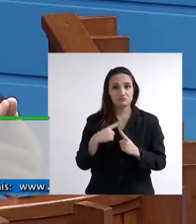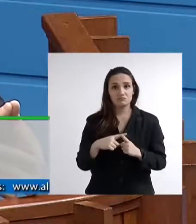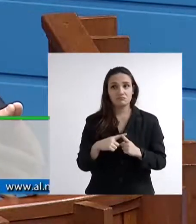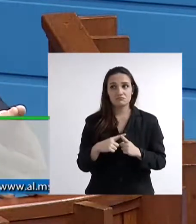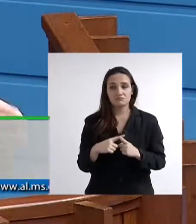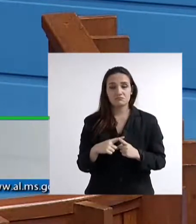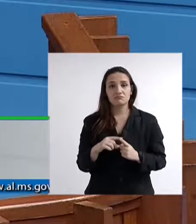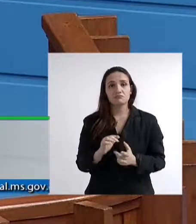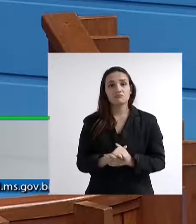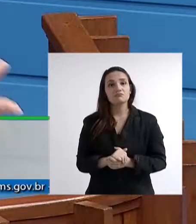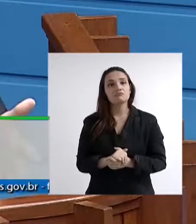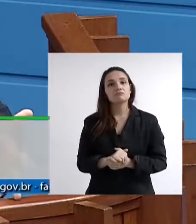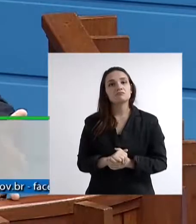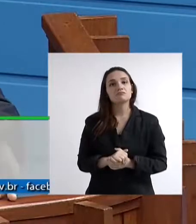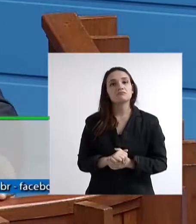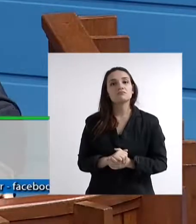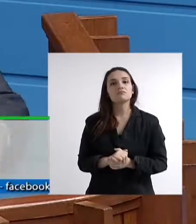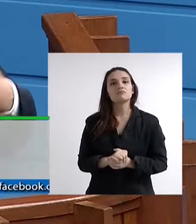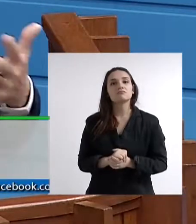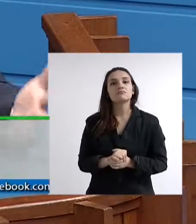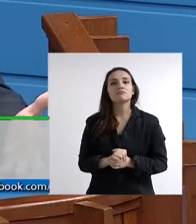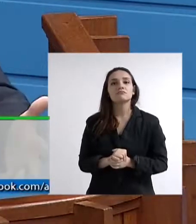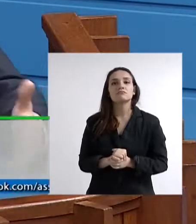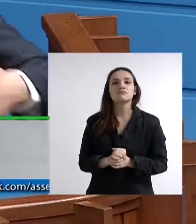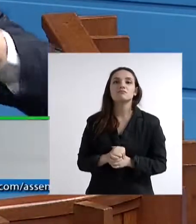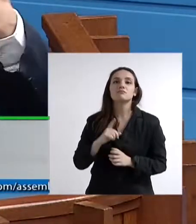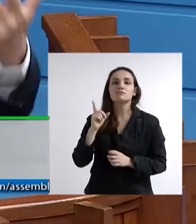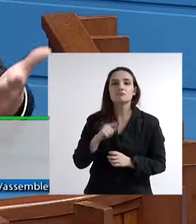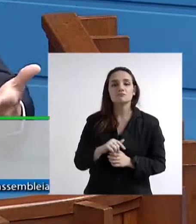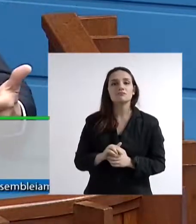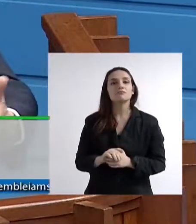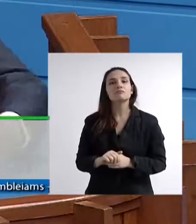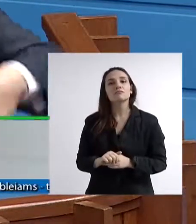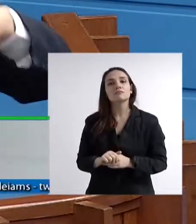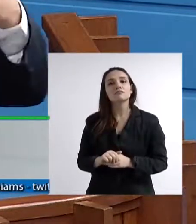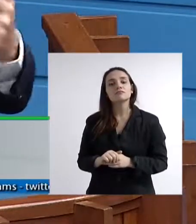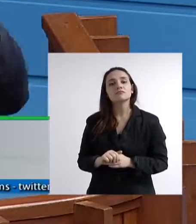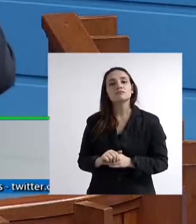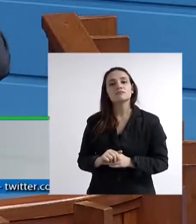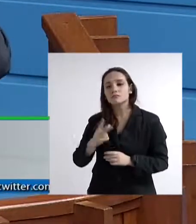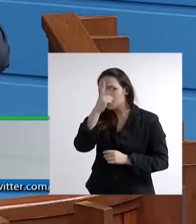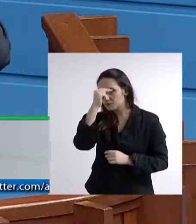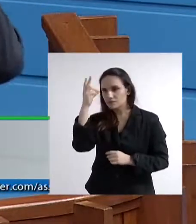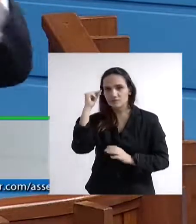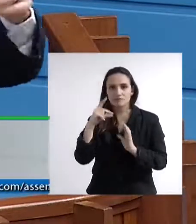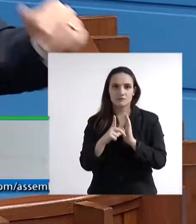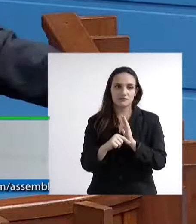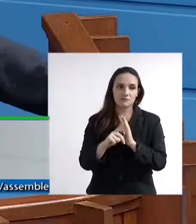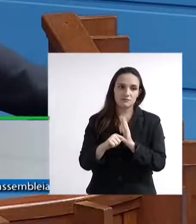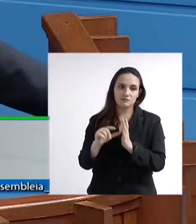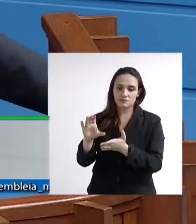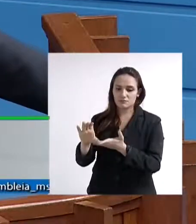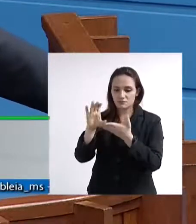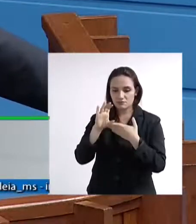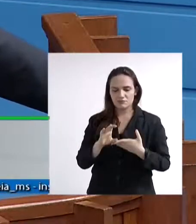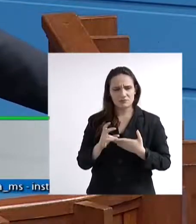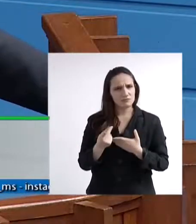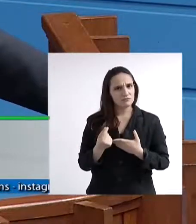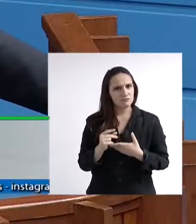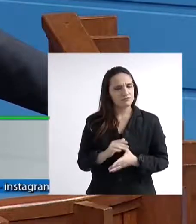porque a prefeitura, o governo do estado, atrasam também no repasse dos